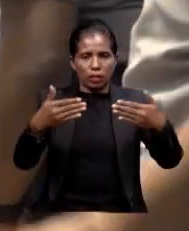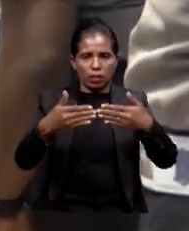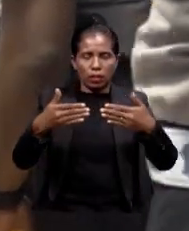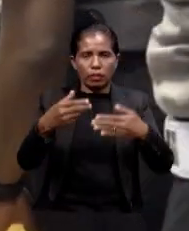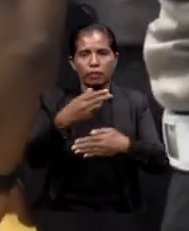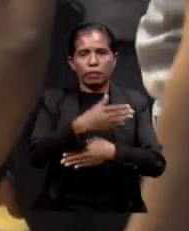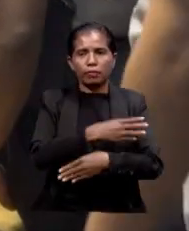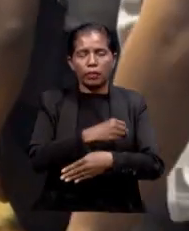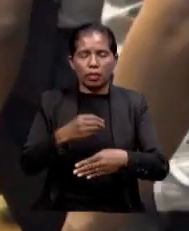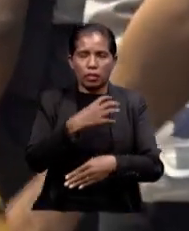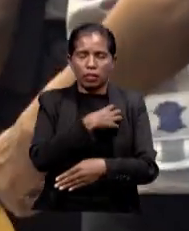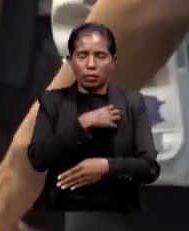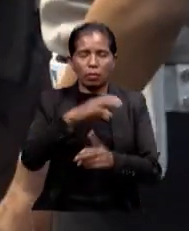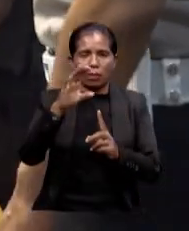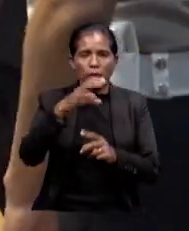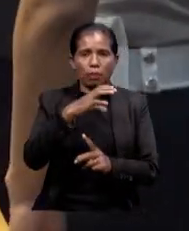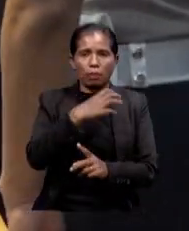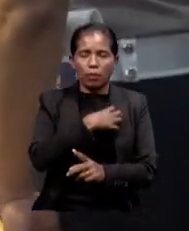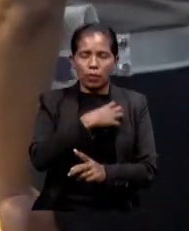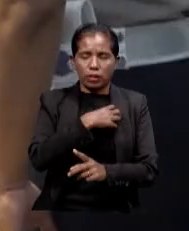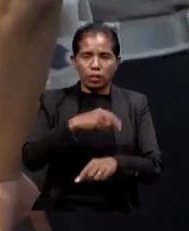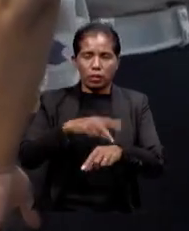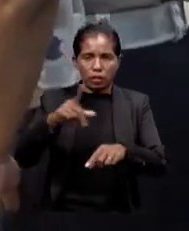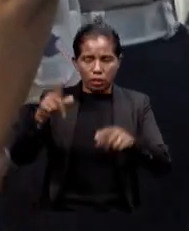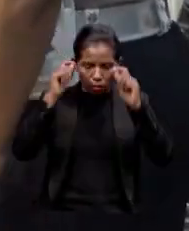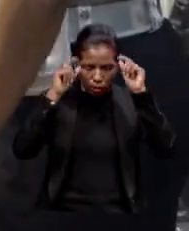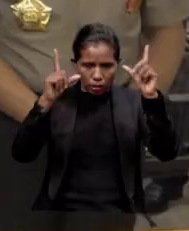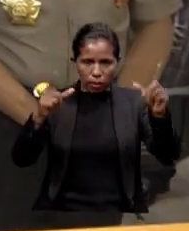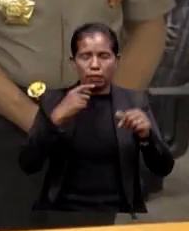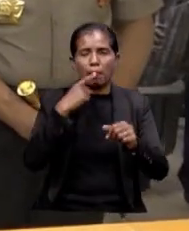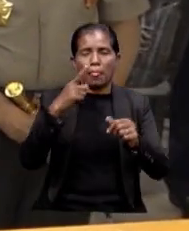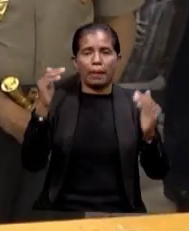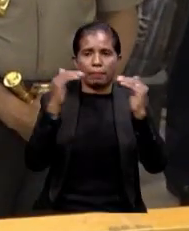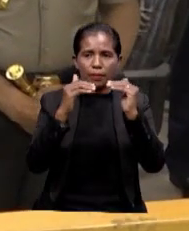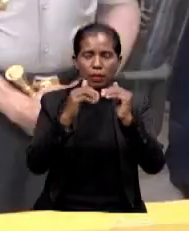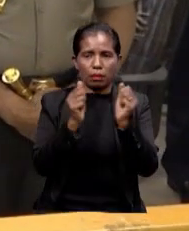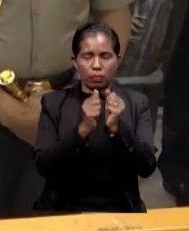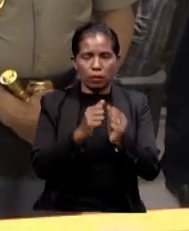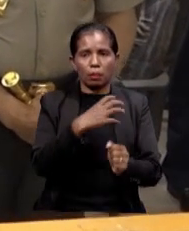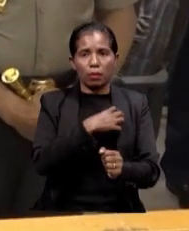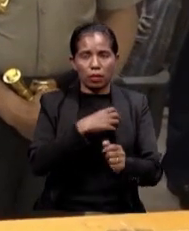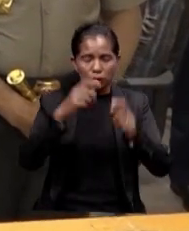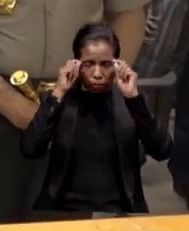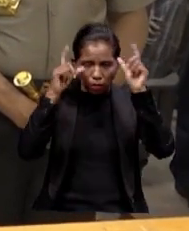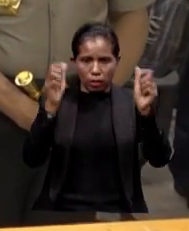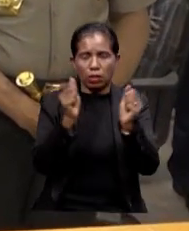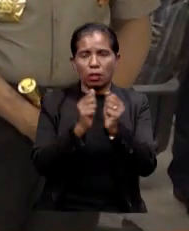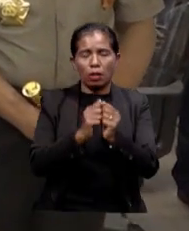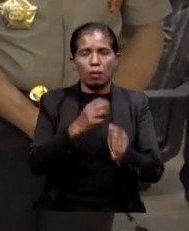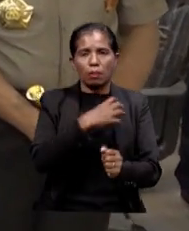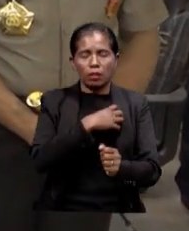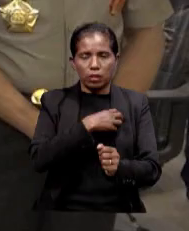Comandante Geral Polícia Nacional Timor-Leste, Comissário Faustino da Costa Hateten, soro mutu entre Polícia Nacional Timor-Leste no Polda